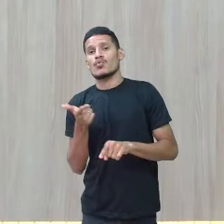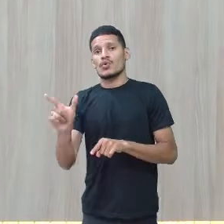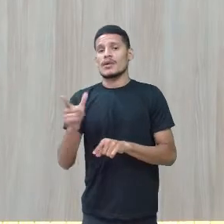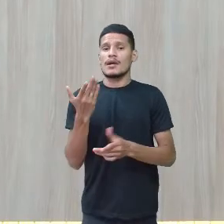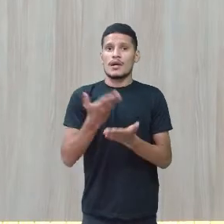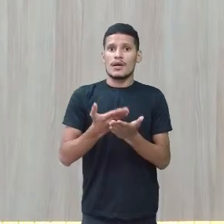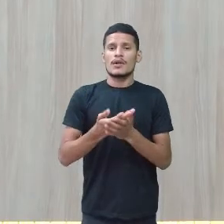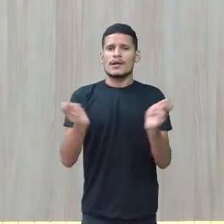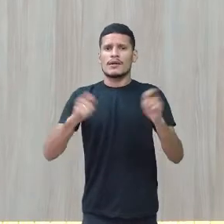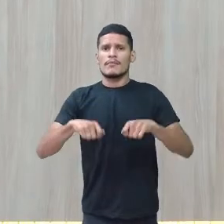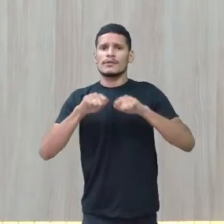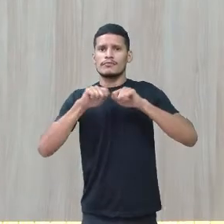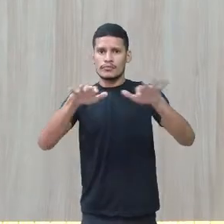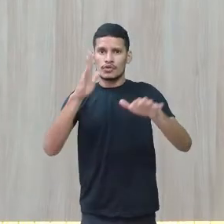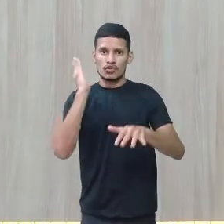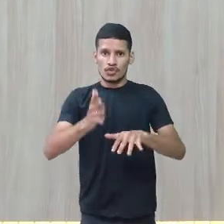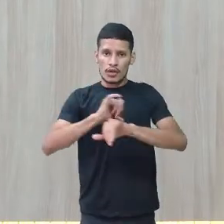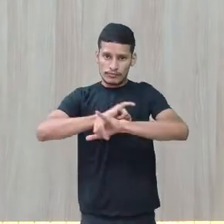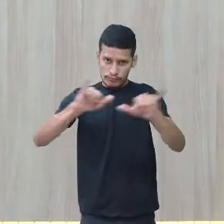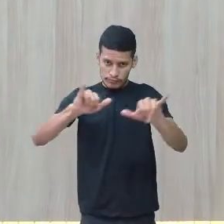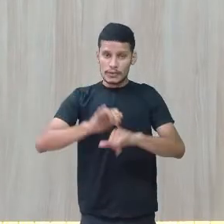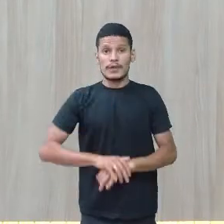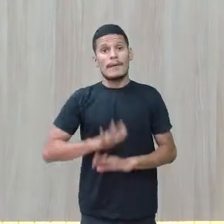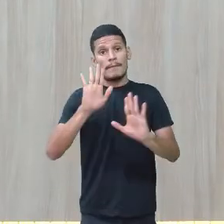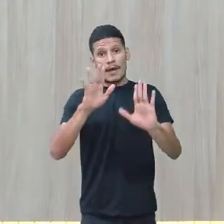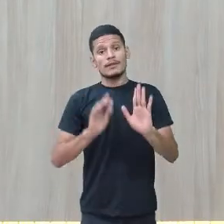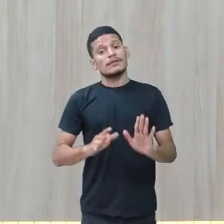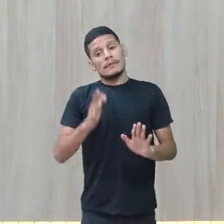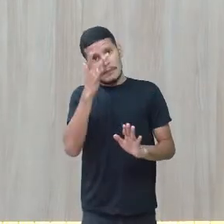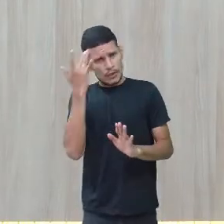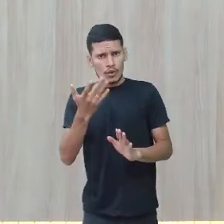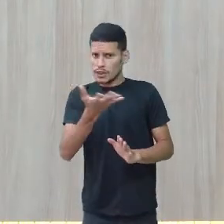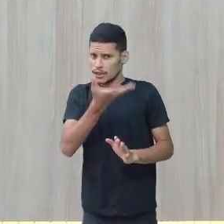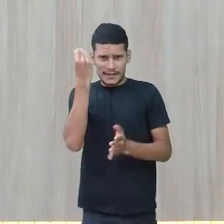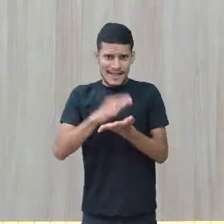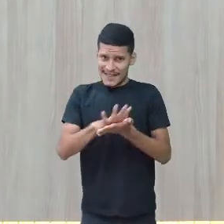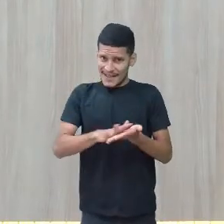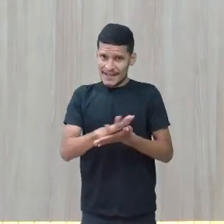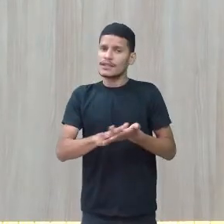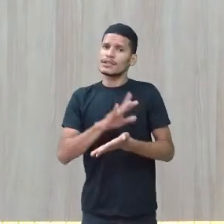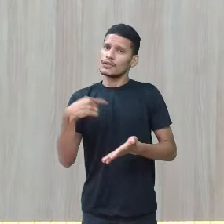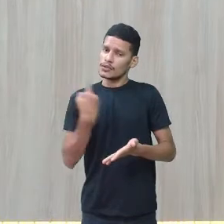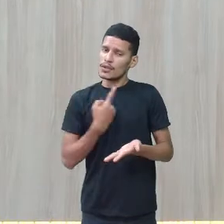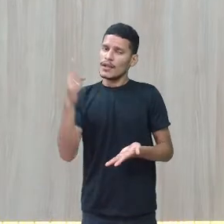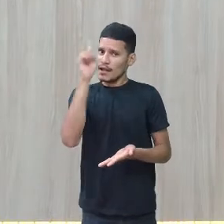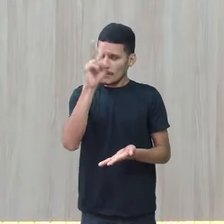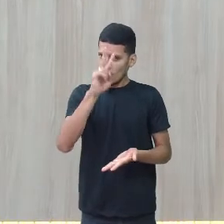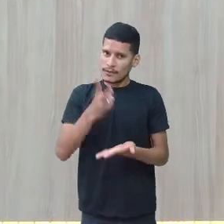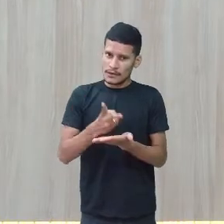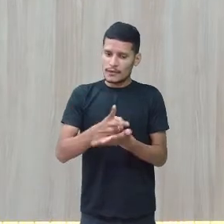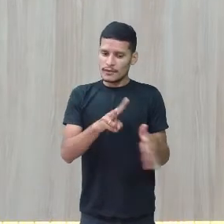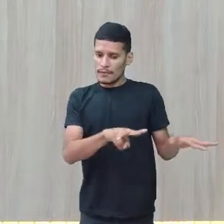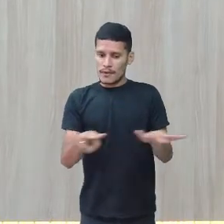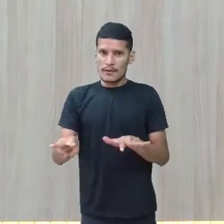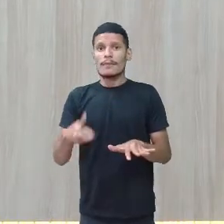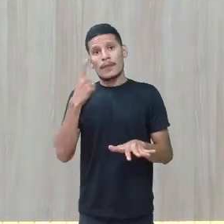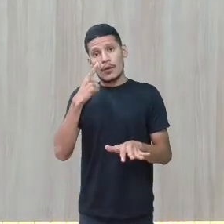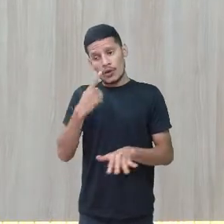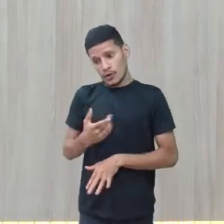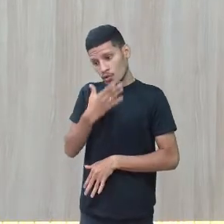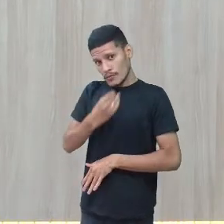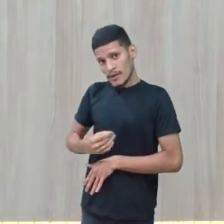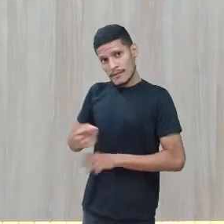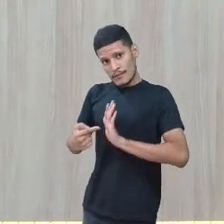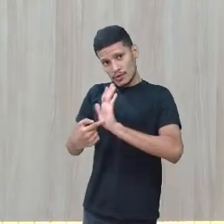ter divulgado para vocês, mas para não deixar ninguém de fora, a gente está reforçando sempre nessa primeira semana. Billy vai me dar uma ajudinha